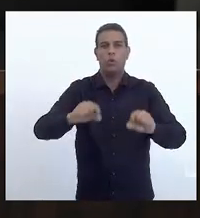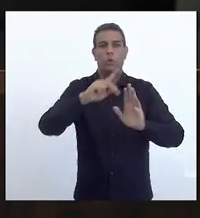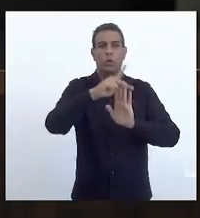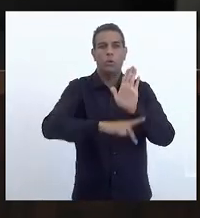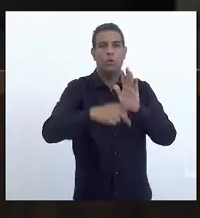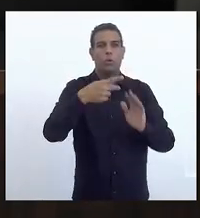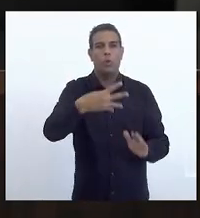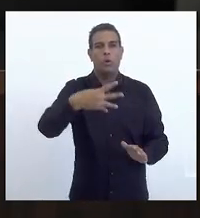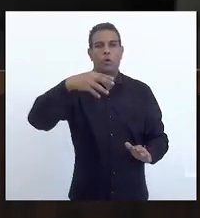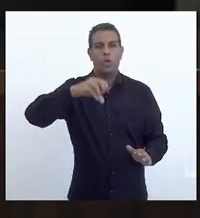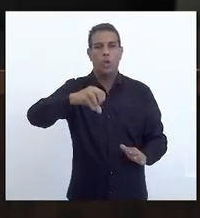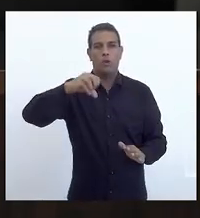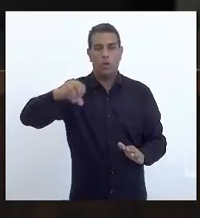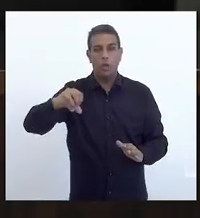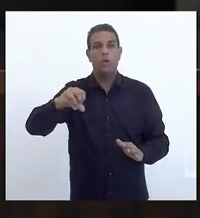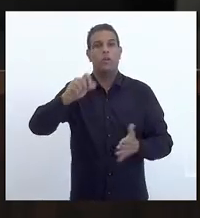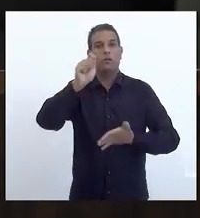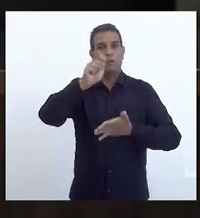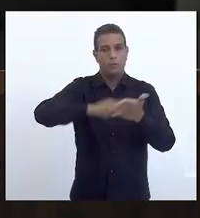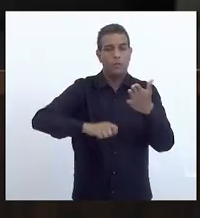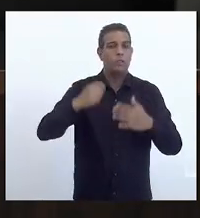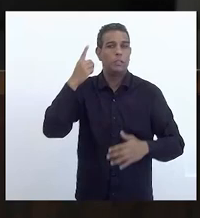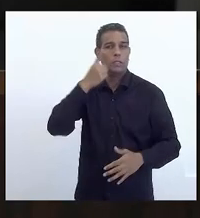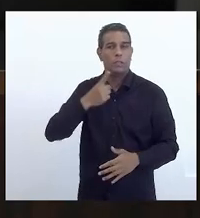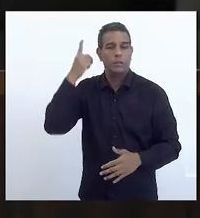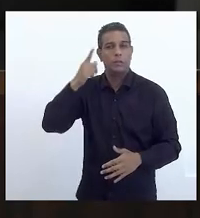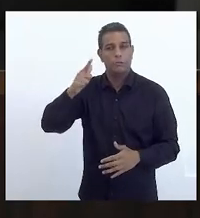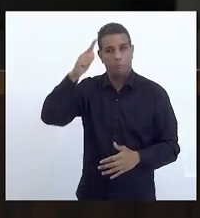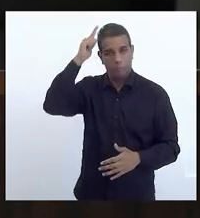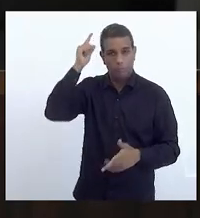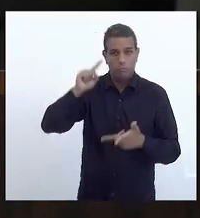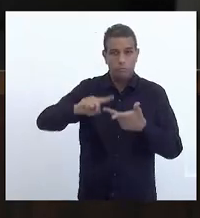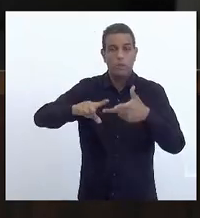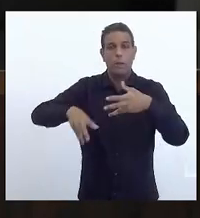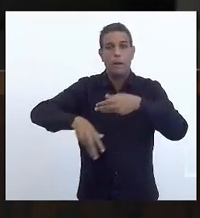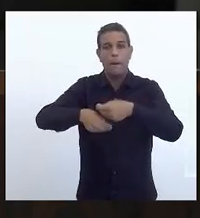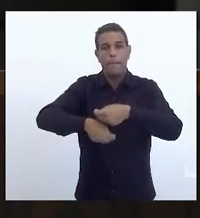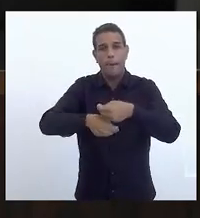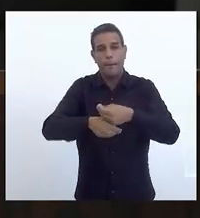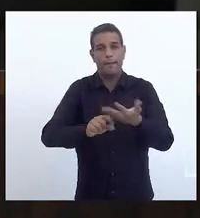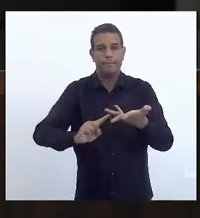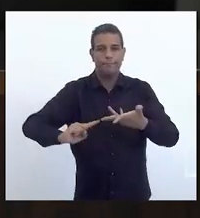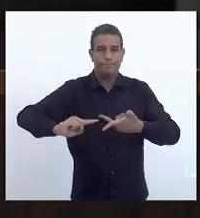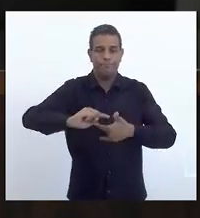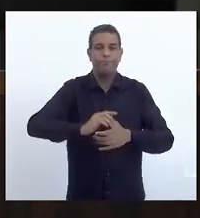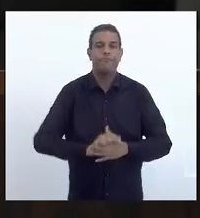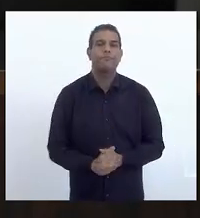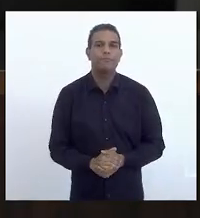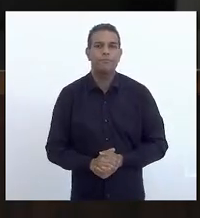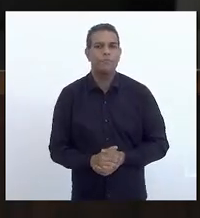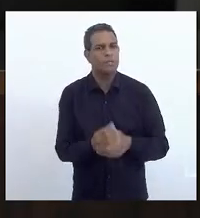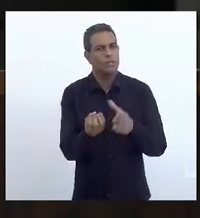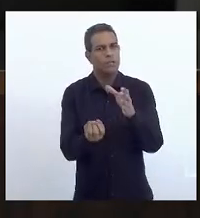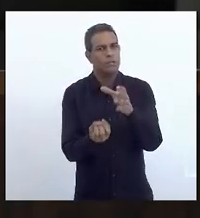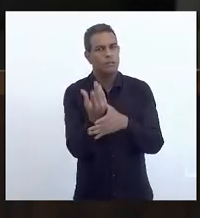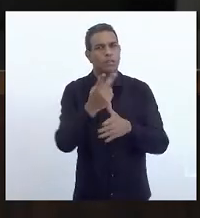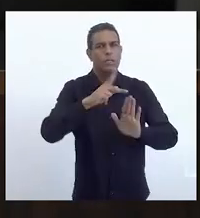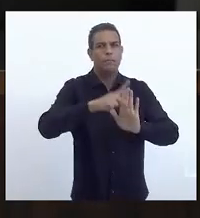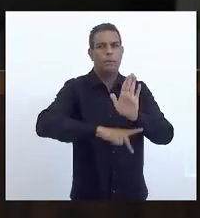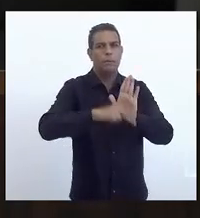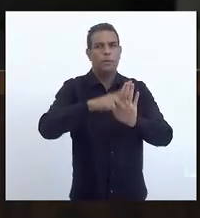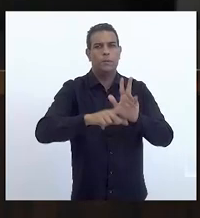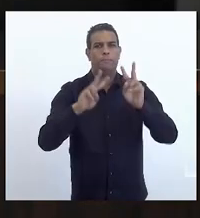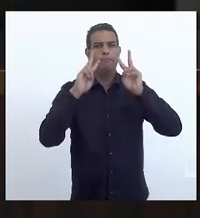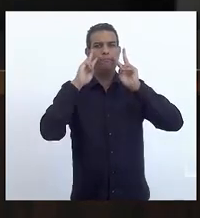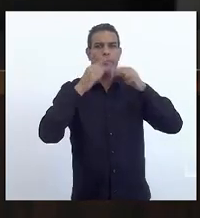lei 4698 de 21, de autoria dos deputados Luiz Paulo, Célia Jordão e Valdec Carneiro, que cria a política estadual intitulada